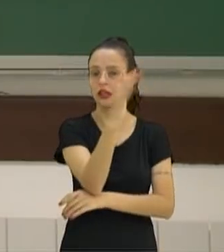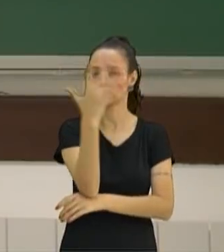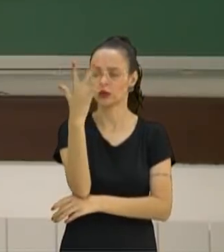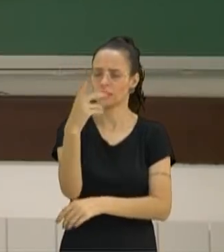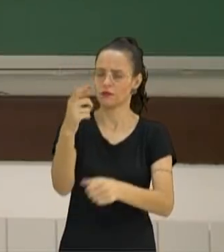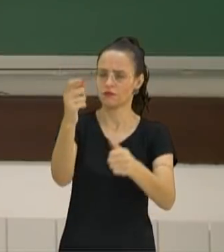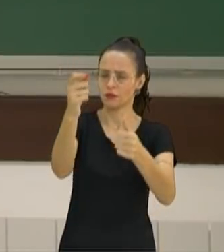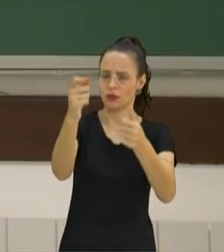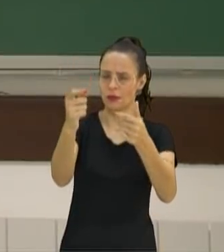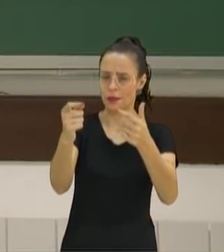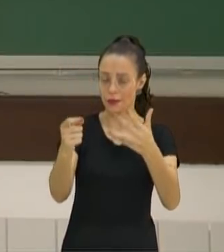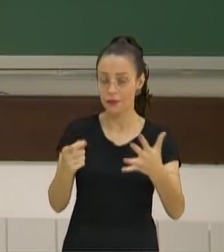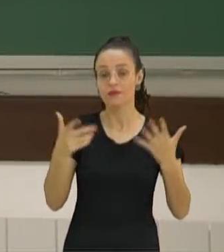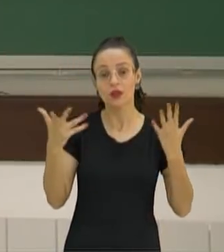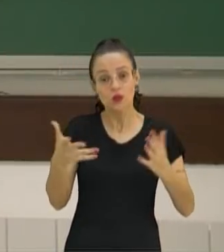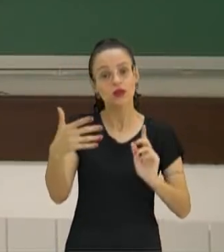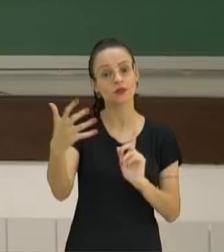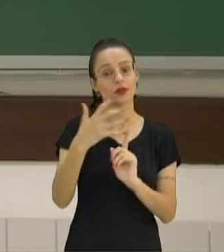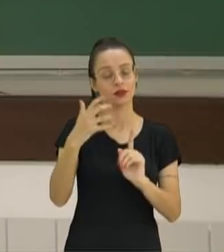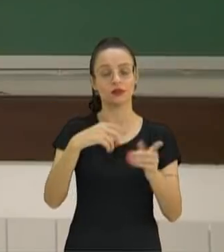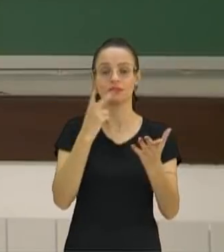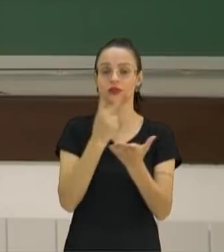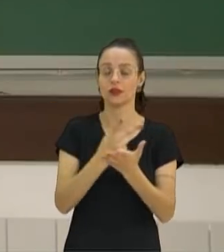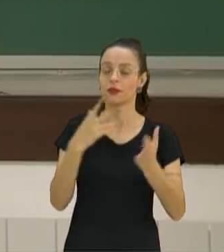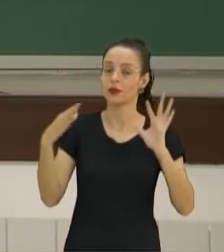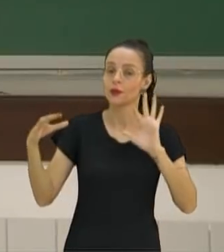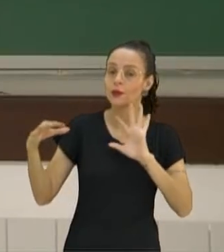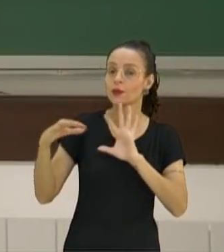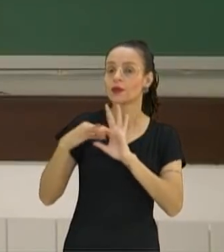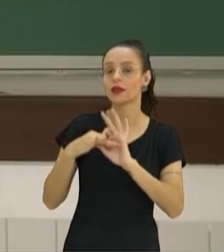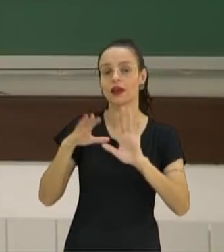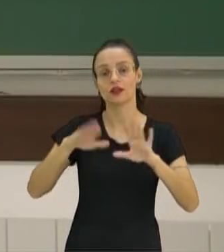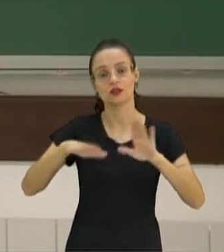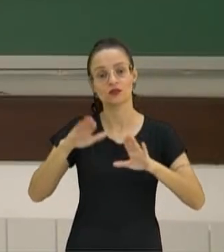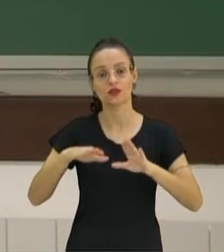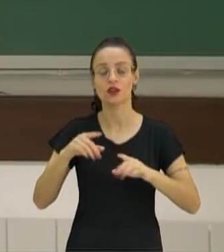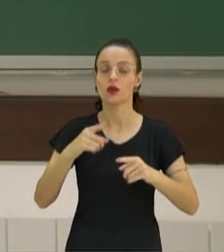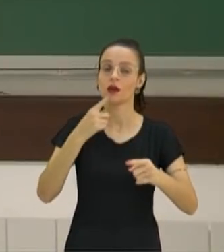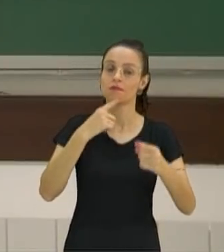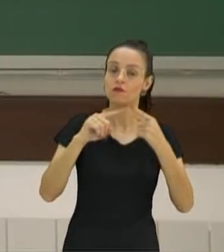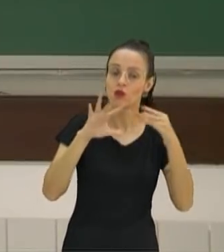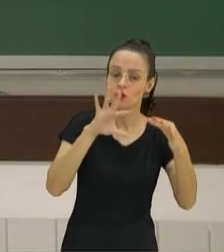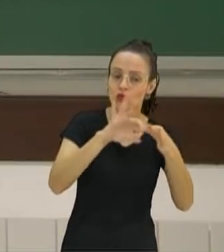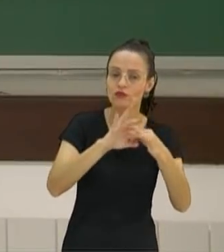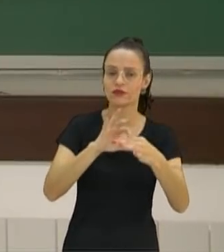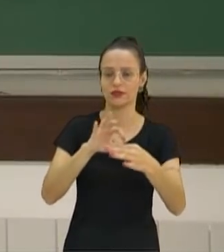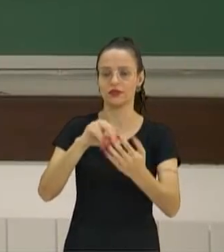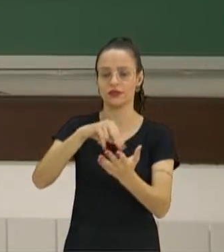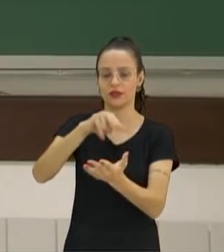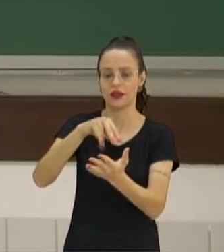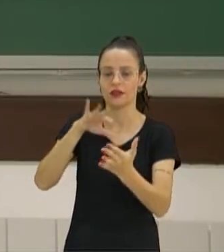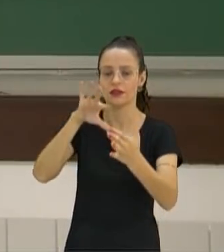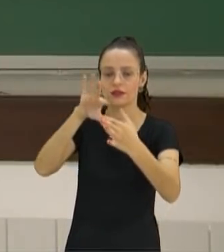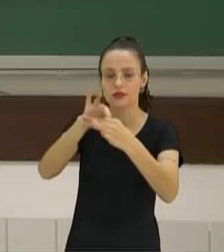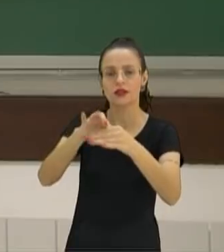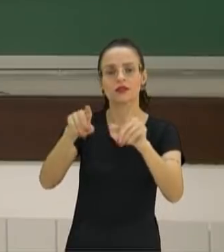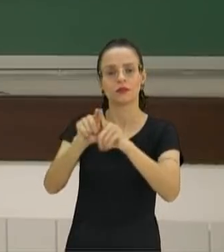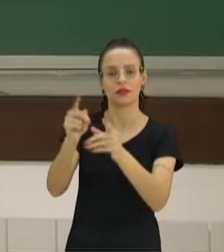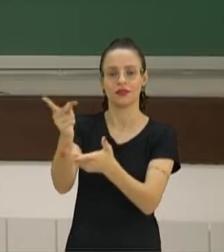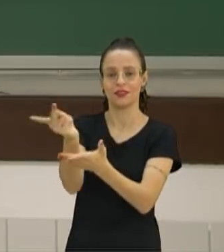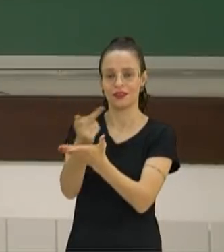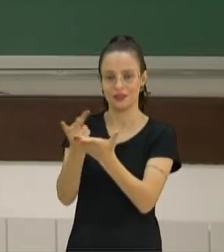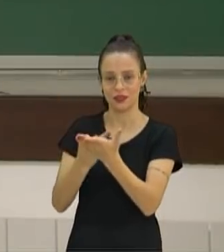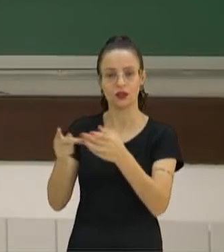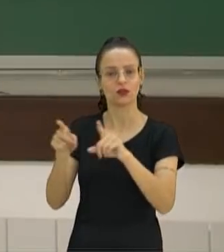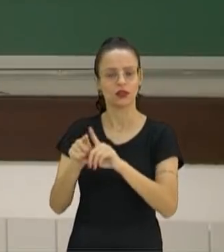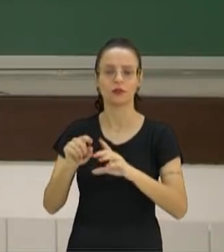natureza. Então, essa inspiração está sempre conectada, às vezes com a música, com a dança, né, e com os desenhos